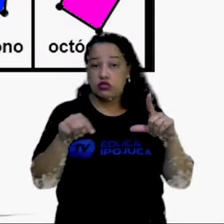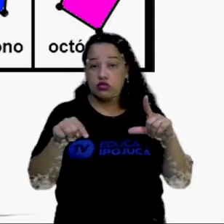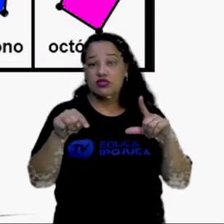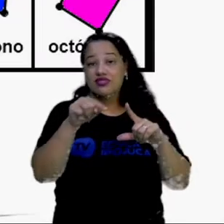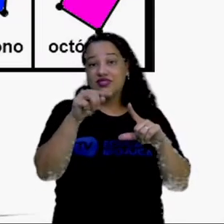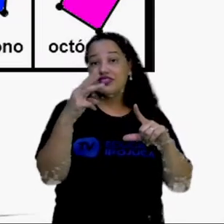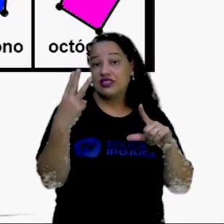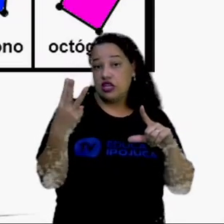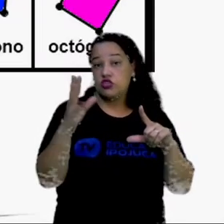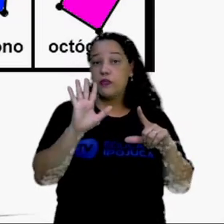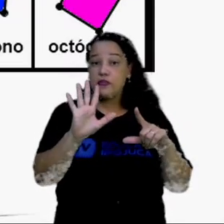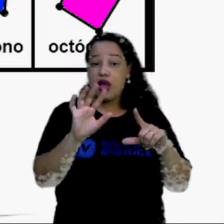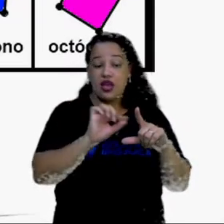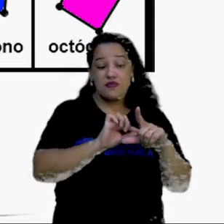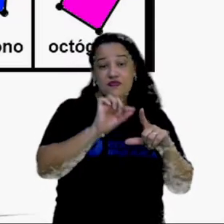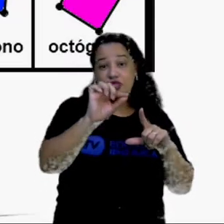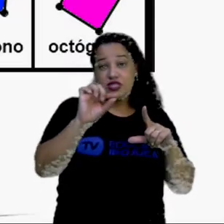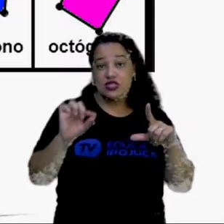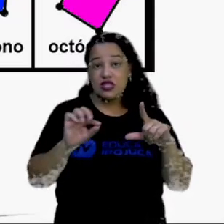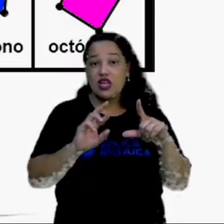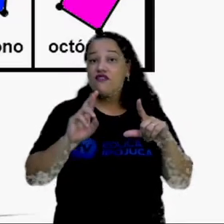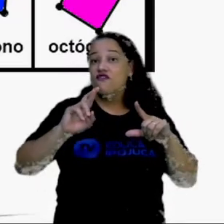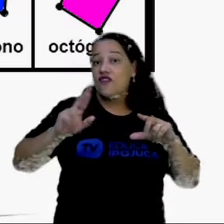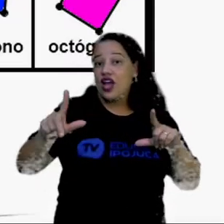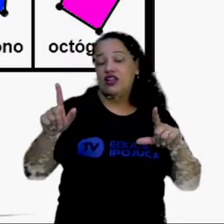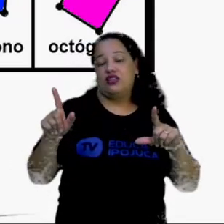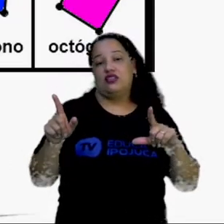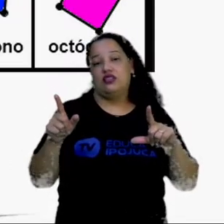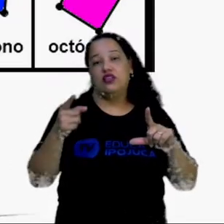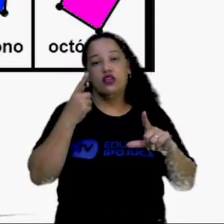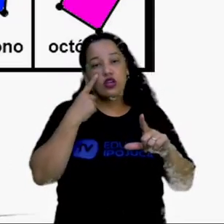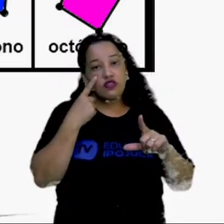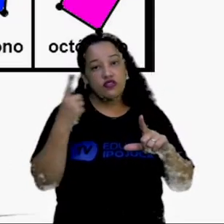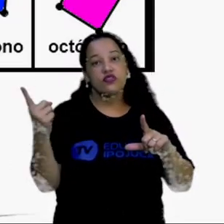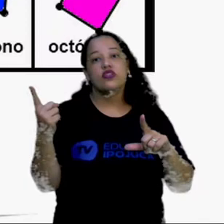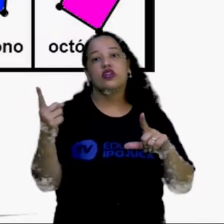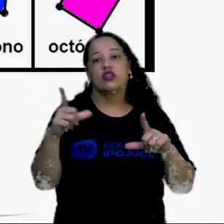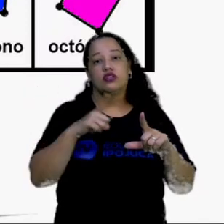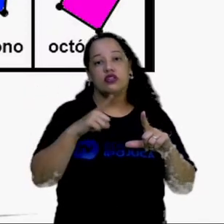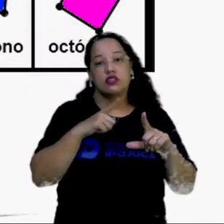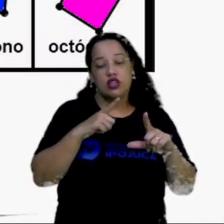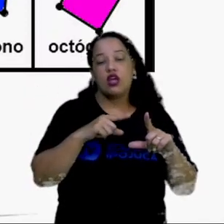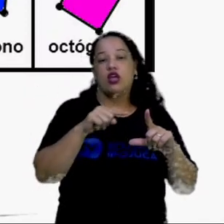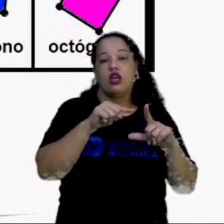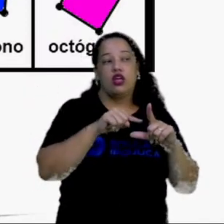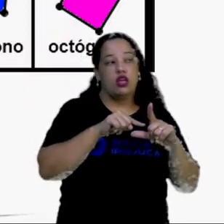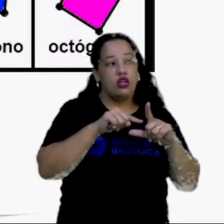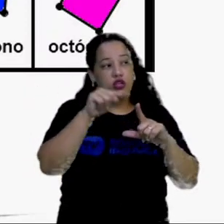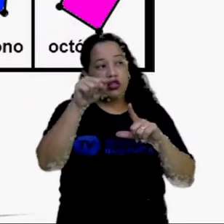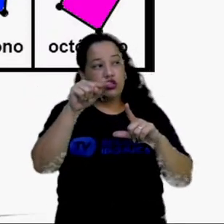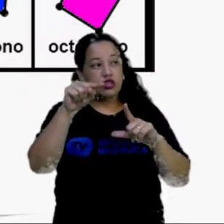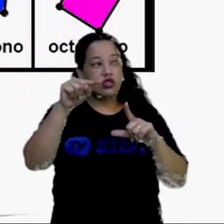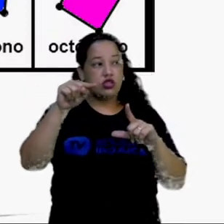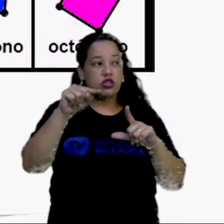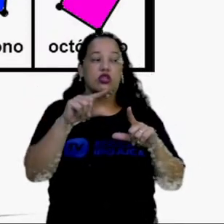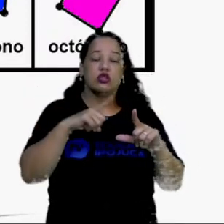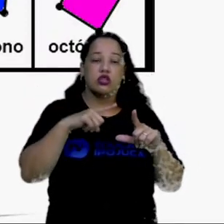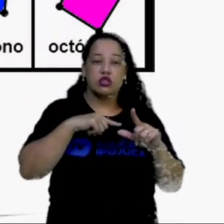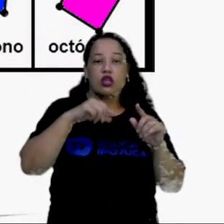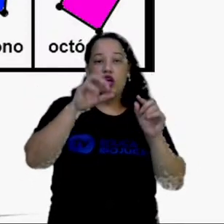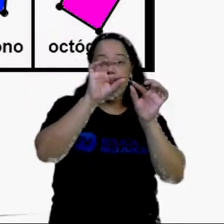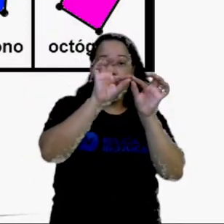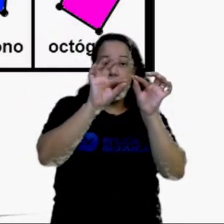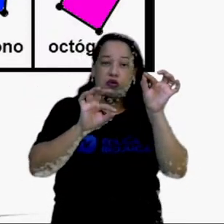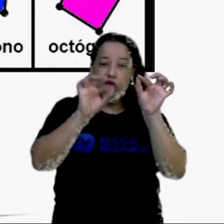lados são diferentes, ok? Temos ali quadriláteros, ali. Temos os cinco lados,